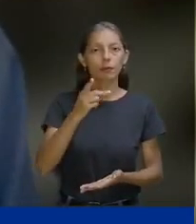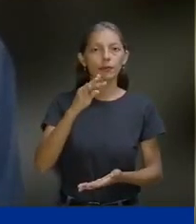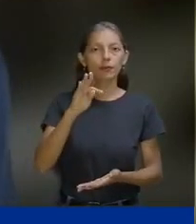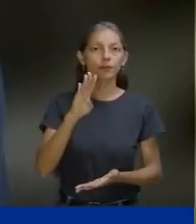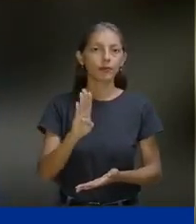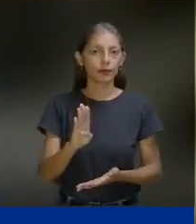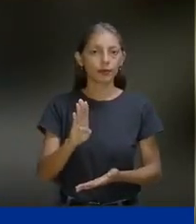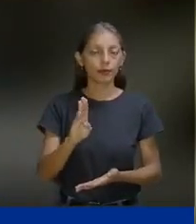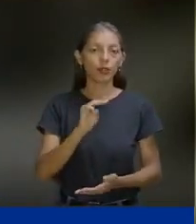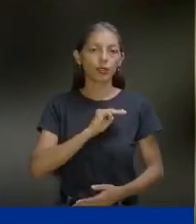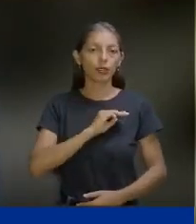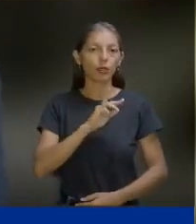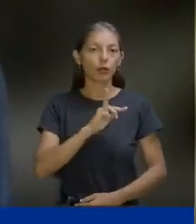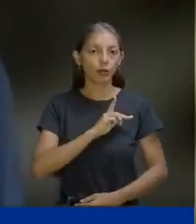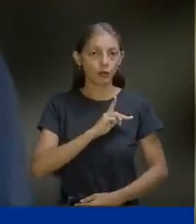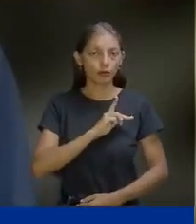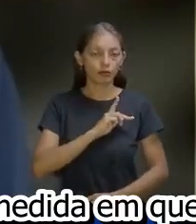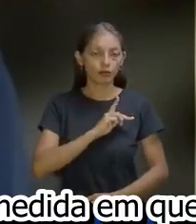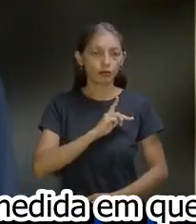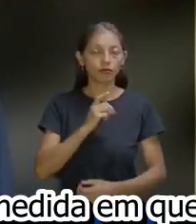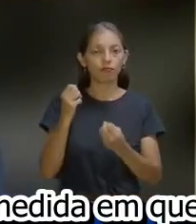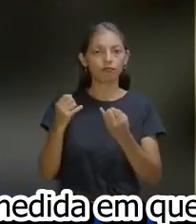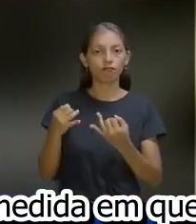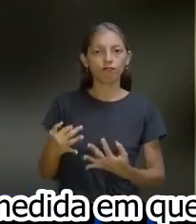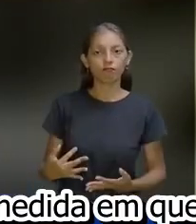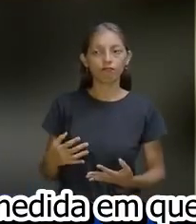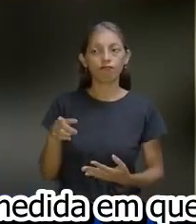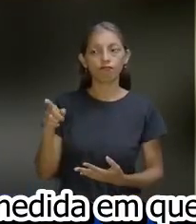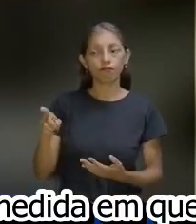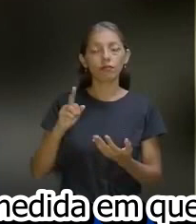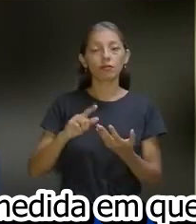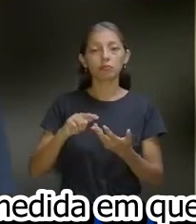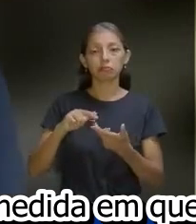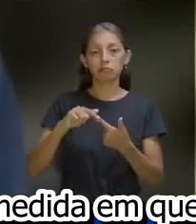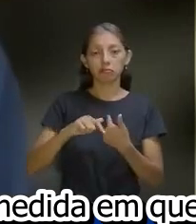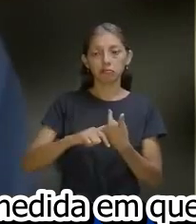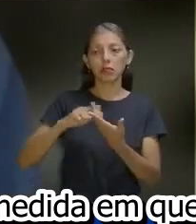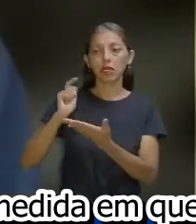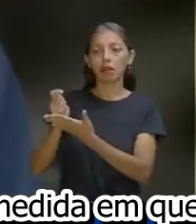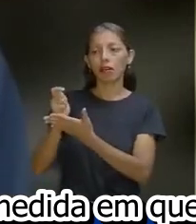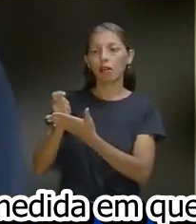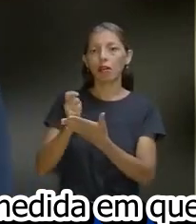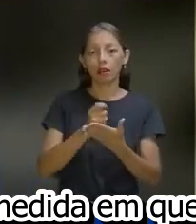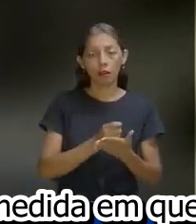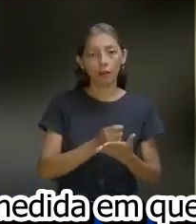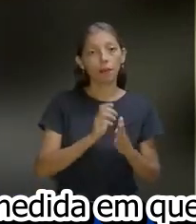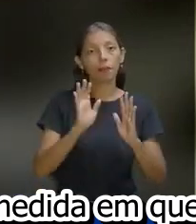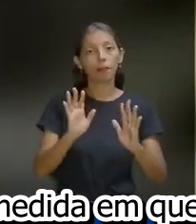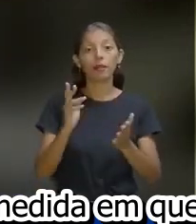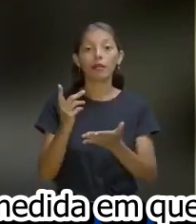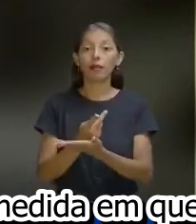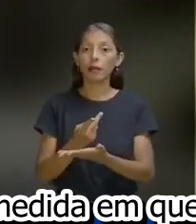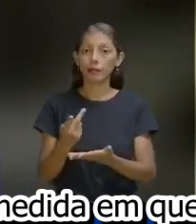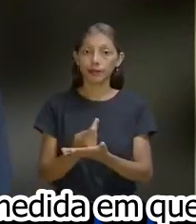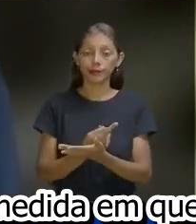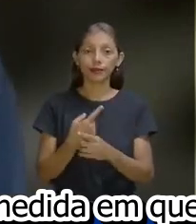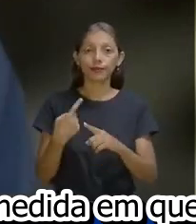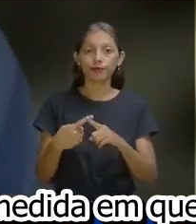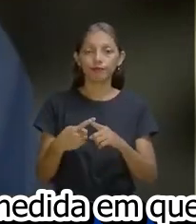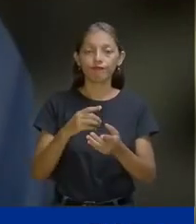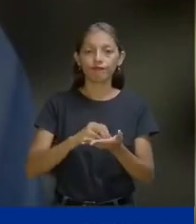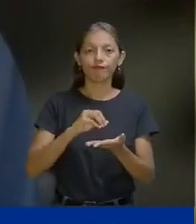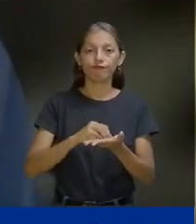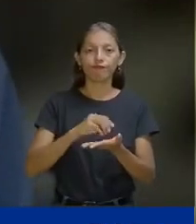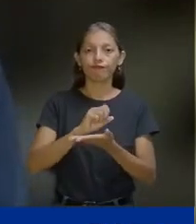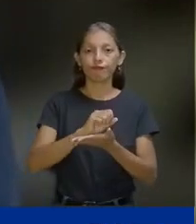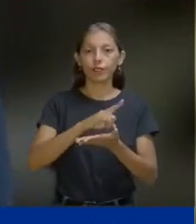Público. Foco na juíza Paola Santos. Afirmou que as despesas com serviços advocatícios ela seria irregular, né? Na medida em que a